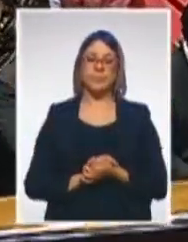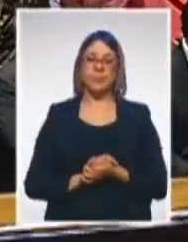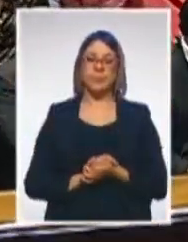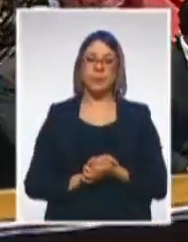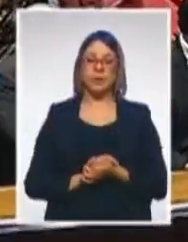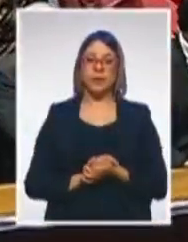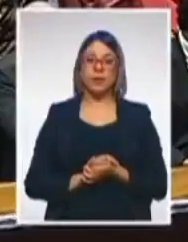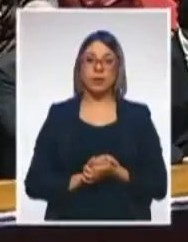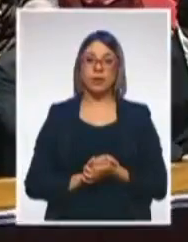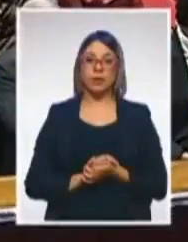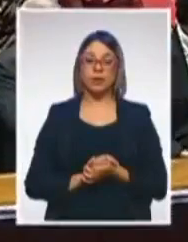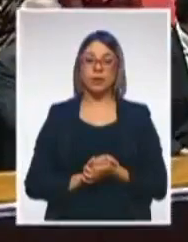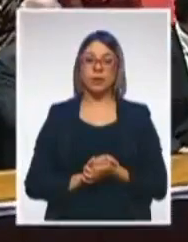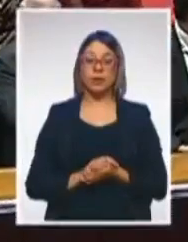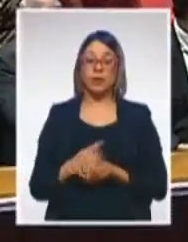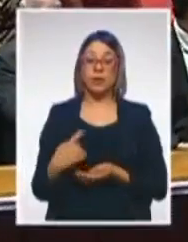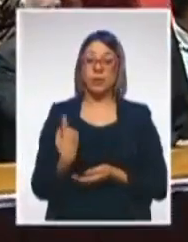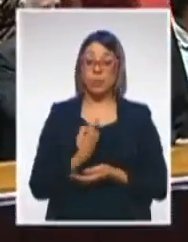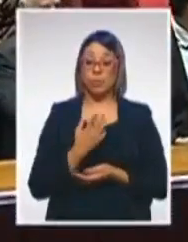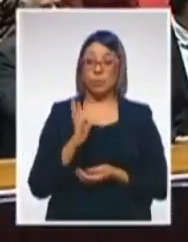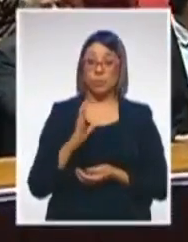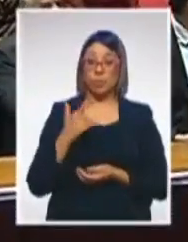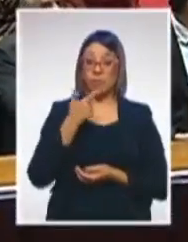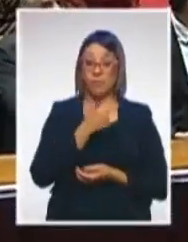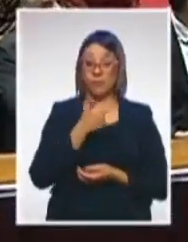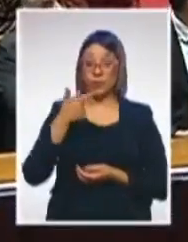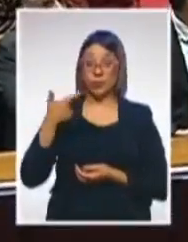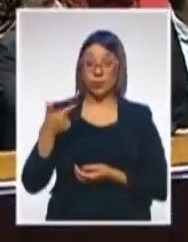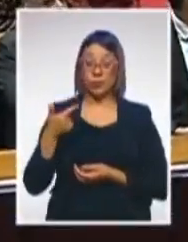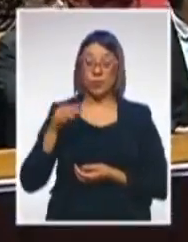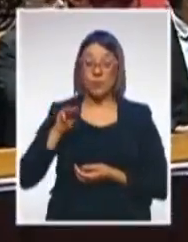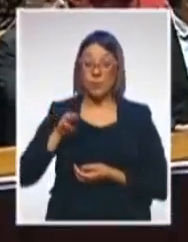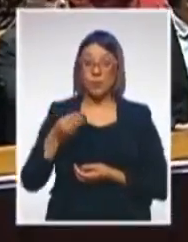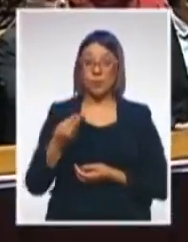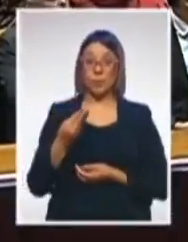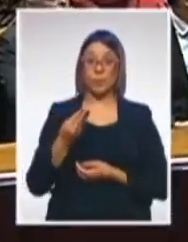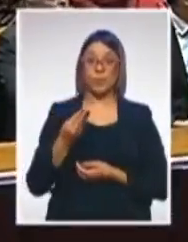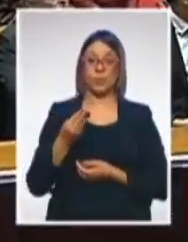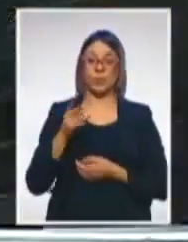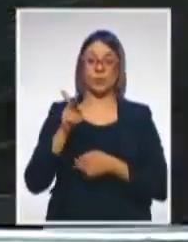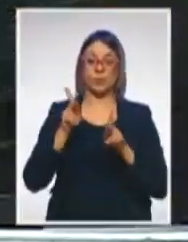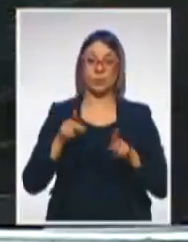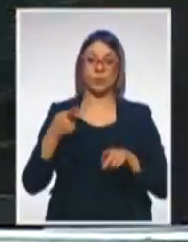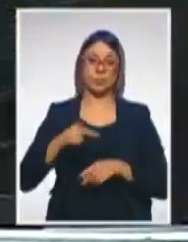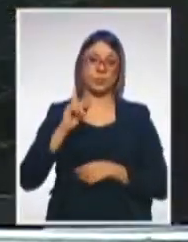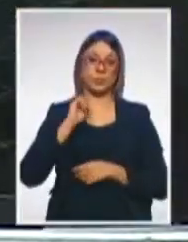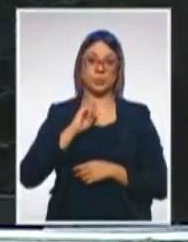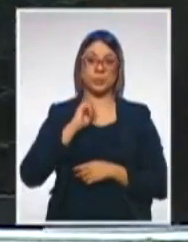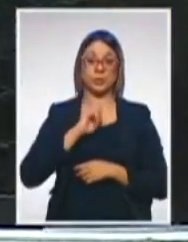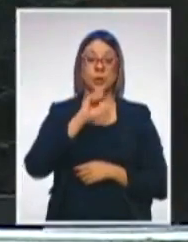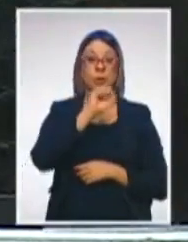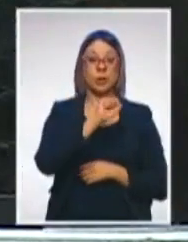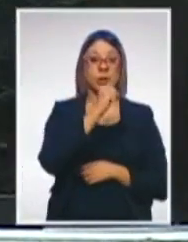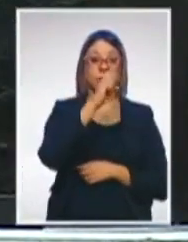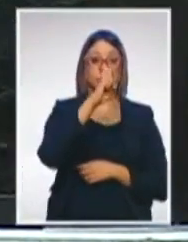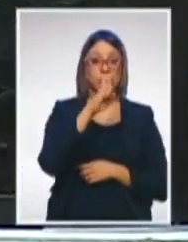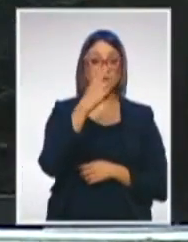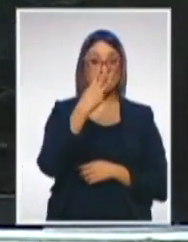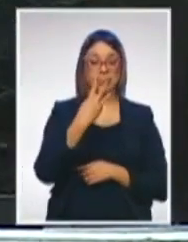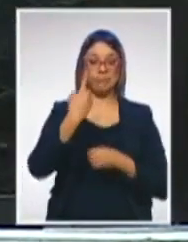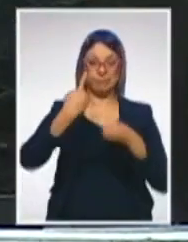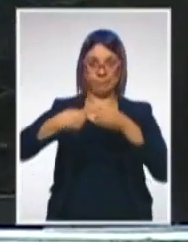Somos 22 milhões de mineiros, somos 853